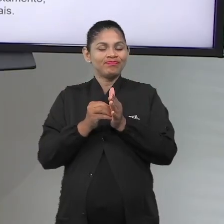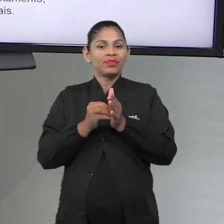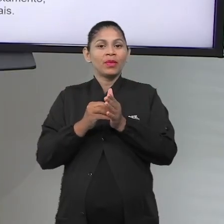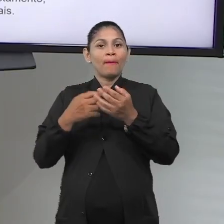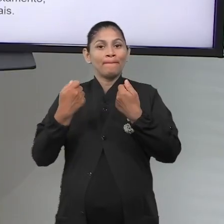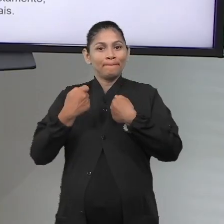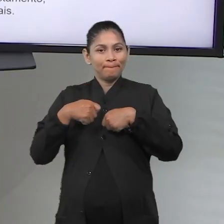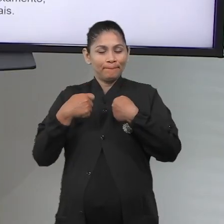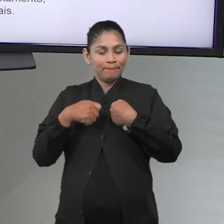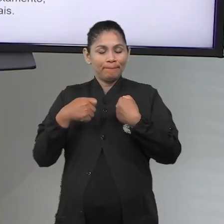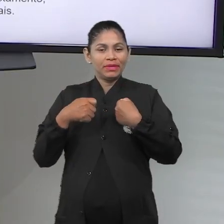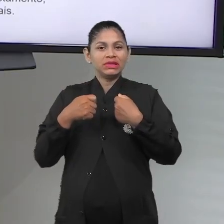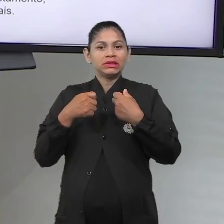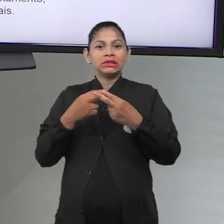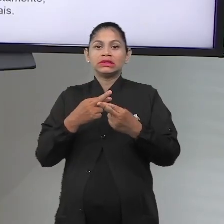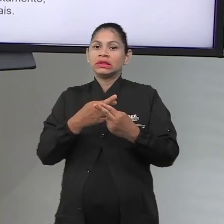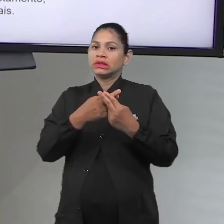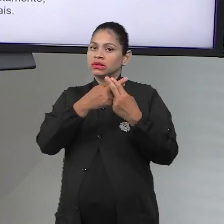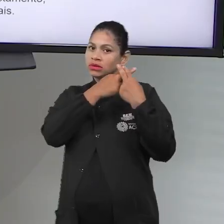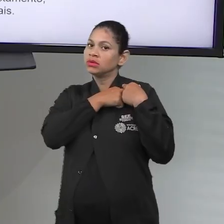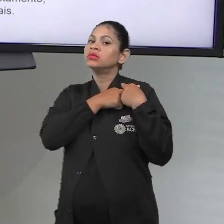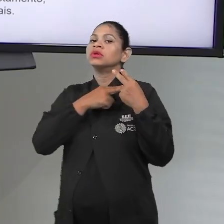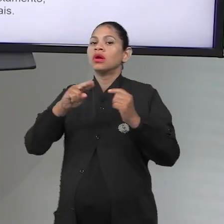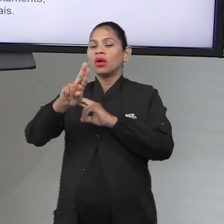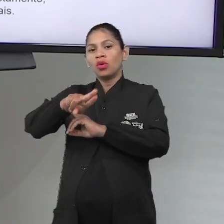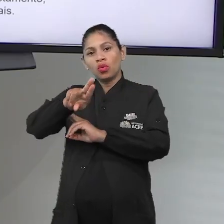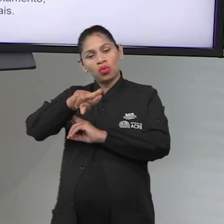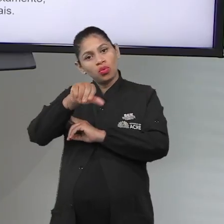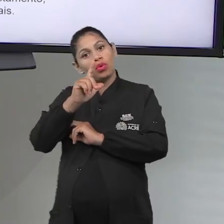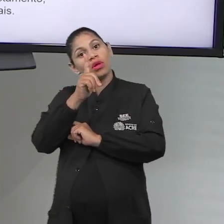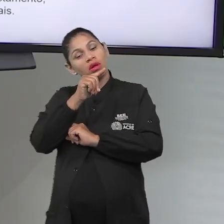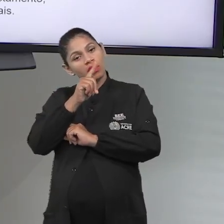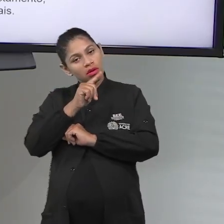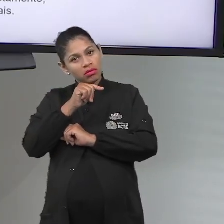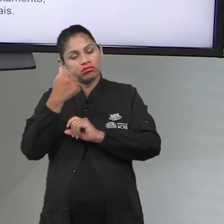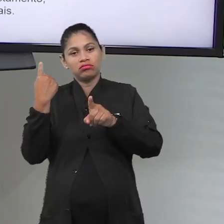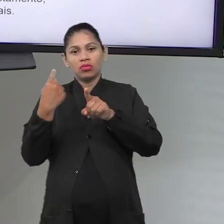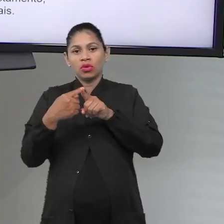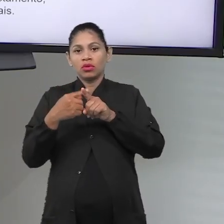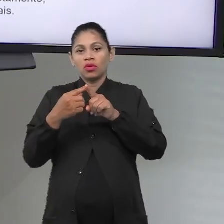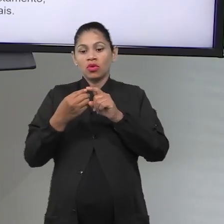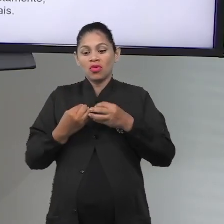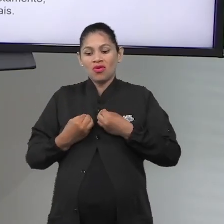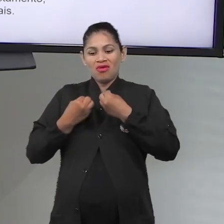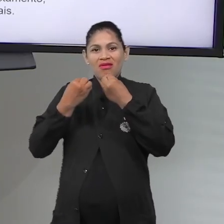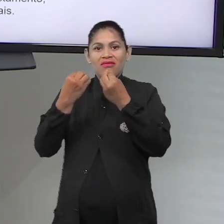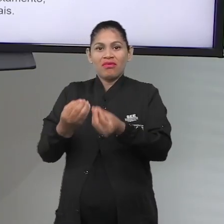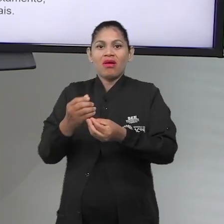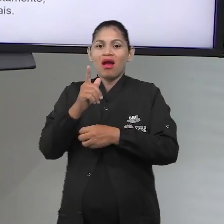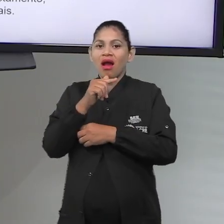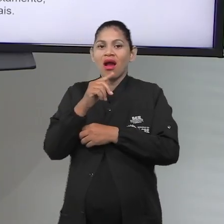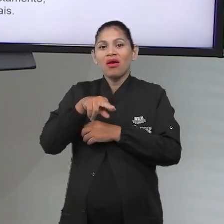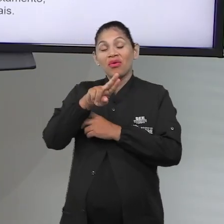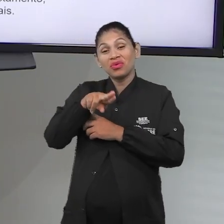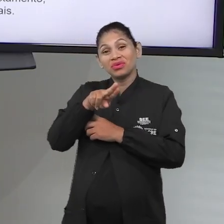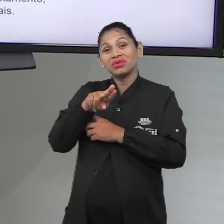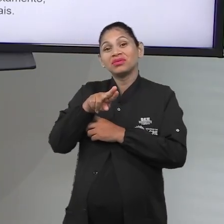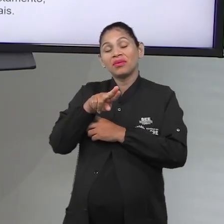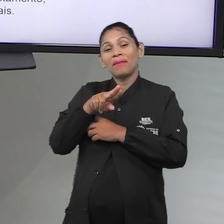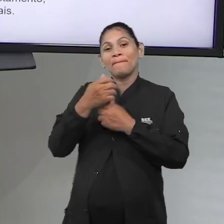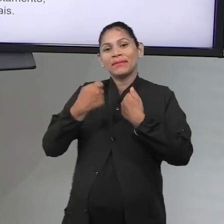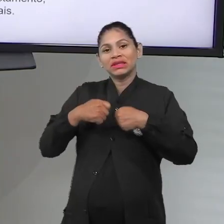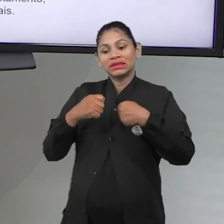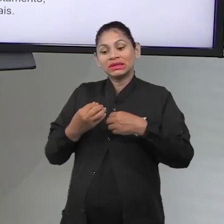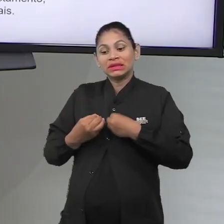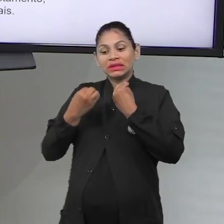com racionalidade, e quando nós devolvemos a água que nós utilizamos à natureza, nós devemos